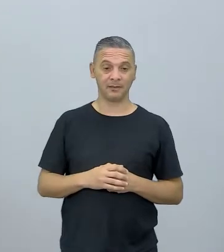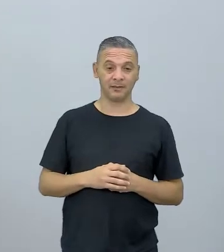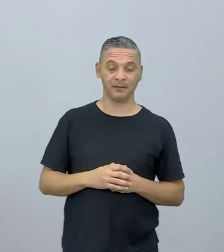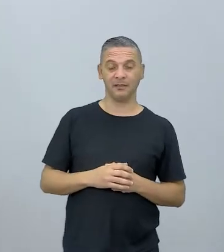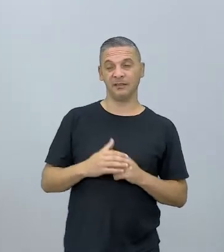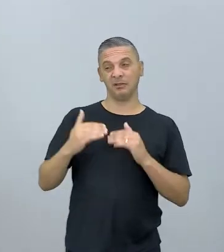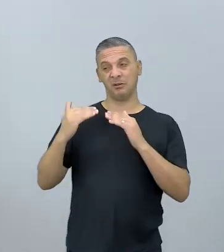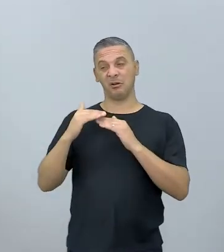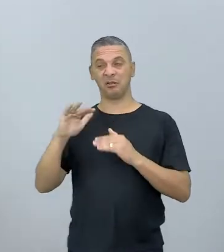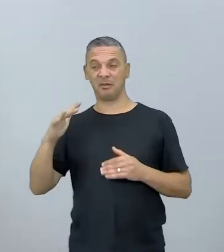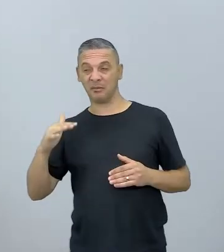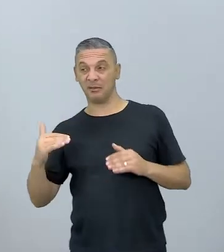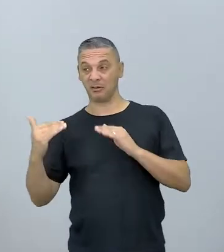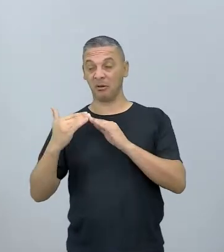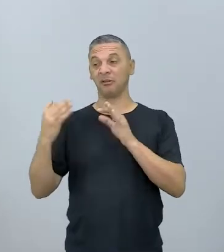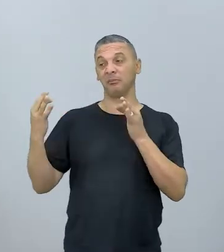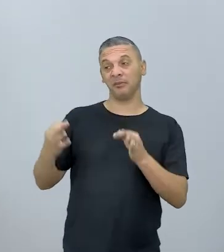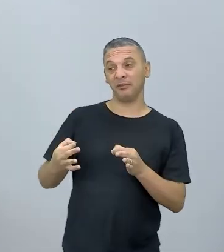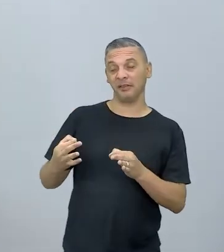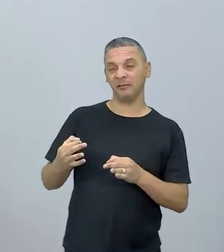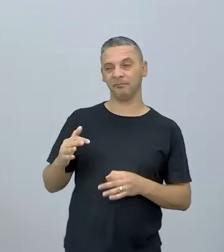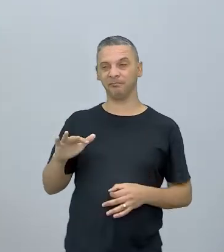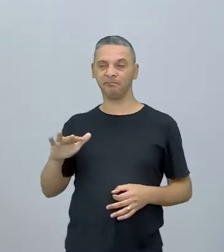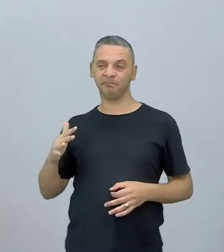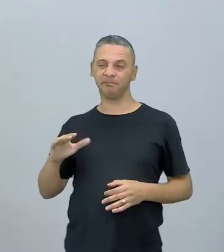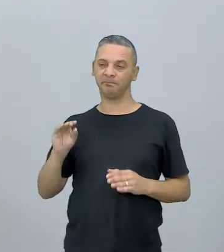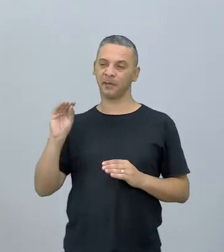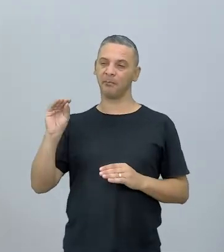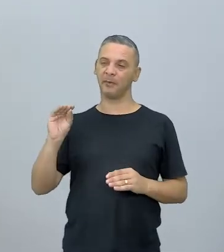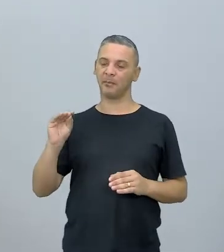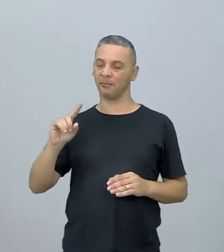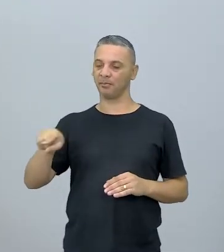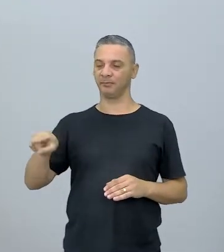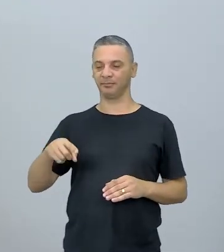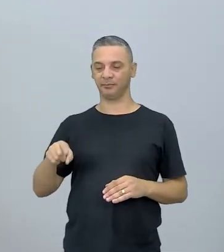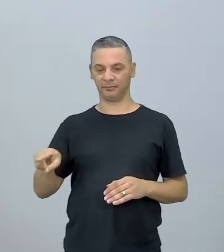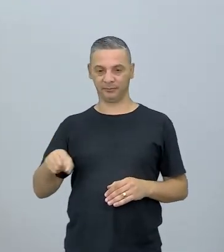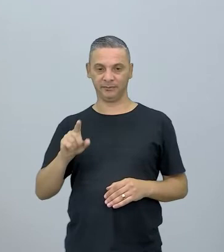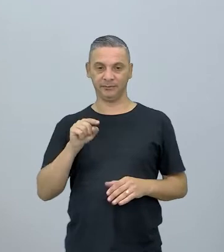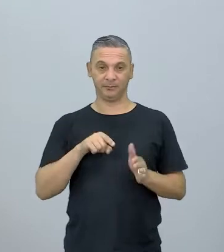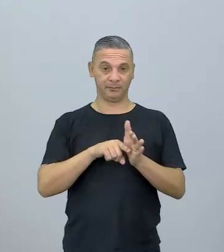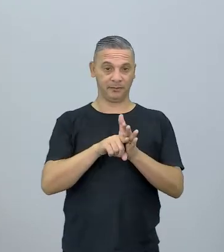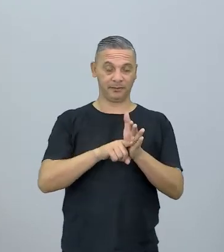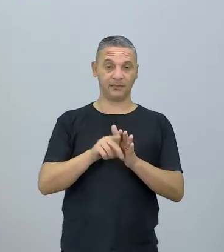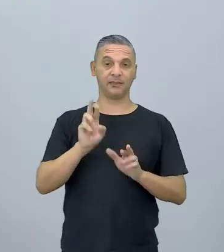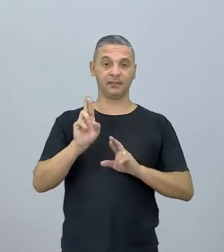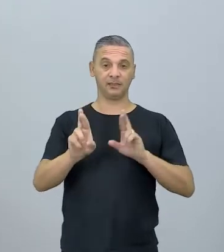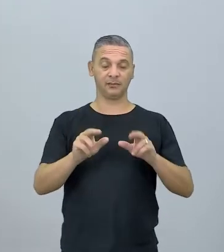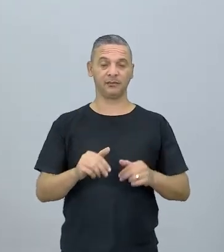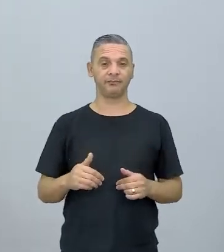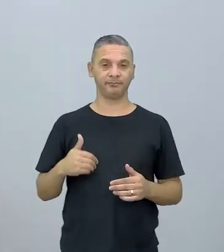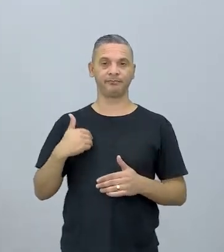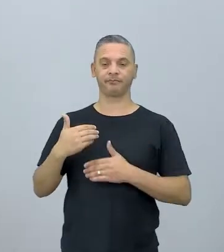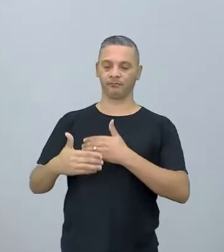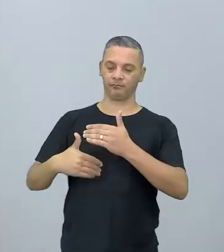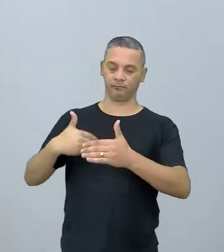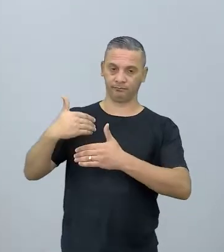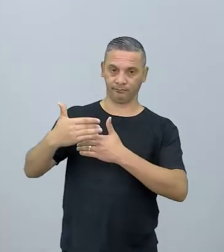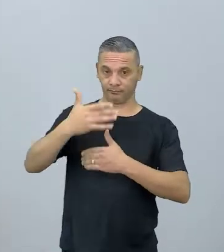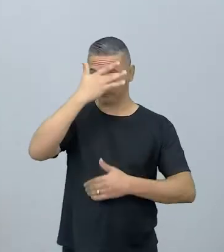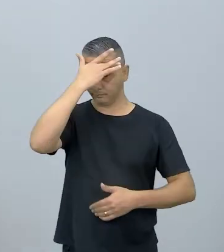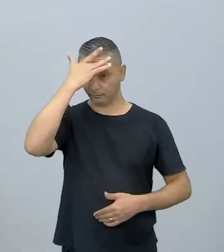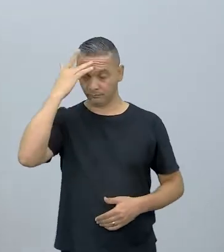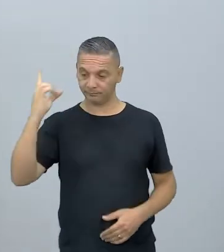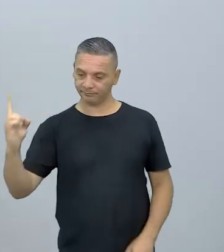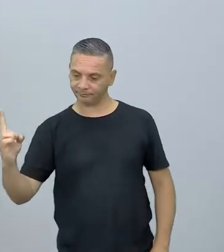concordo pouco, concordo bastante e tal. Daí a pessoa ia lá e respondia nessa pesquisa desse jeito. Depois disso, ela ia lá e